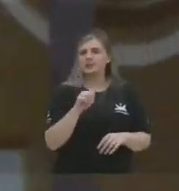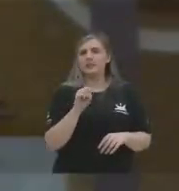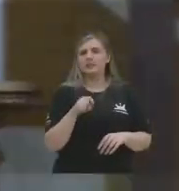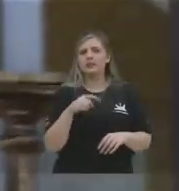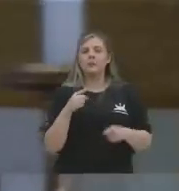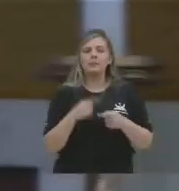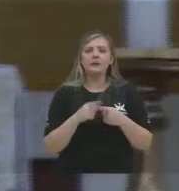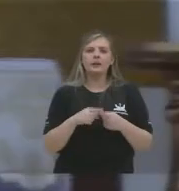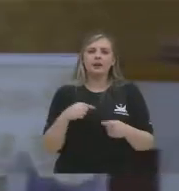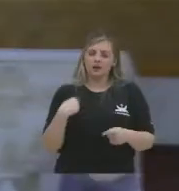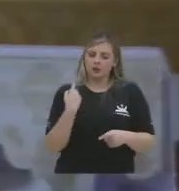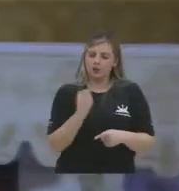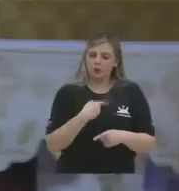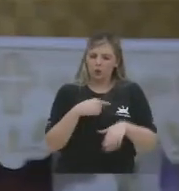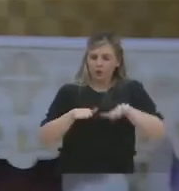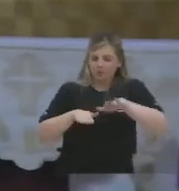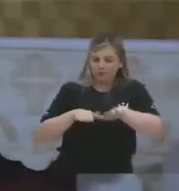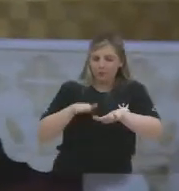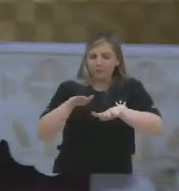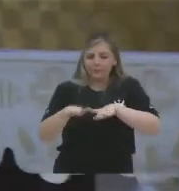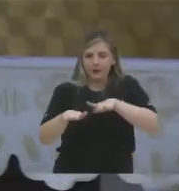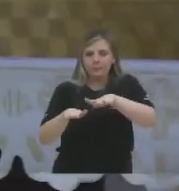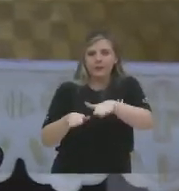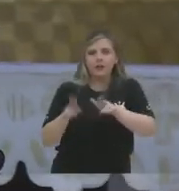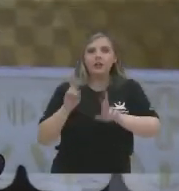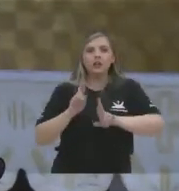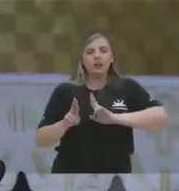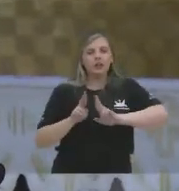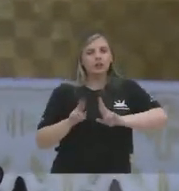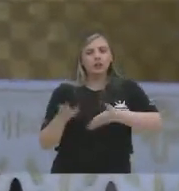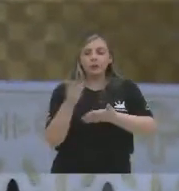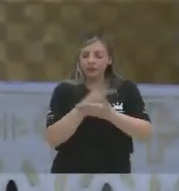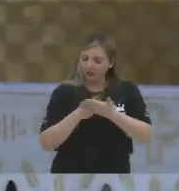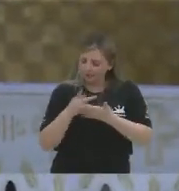em relação à religião e à nossa busca.